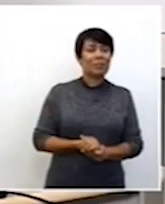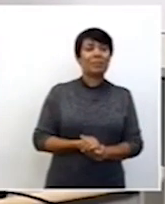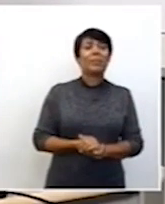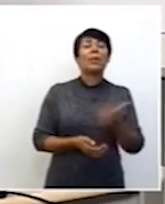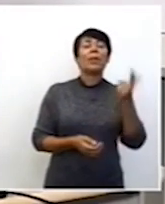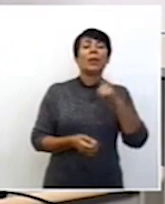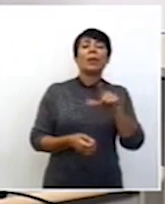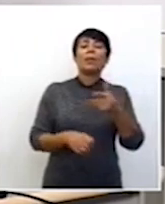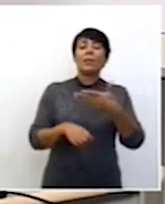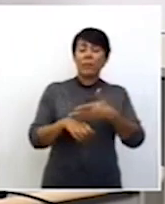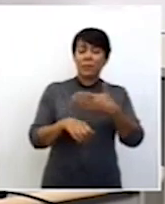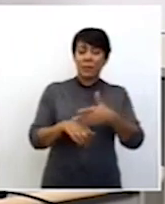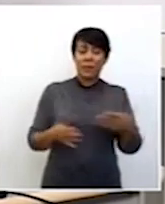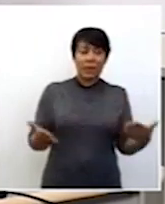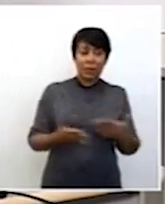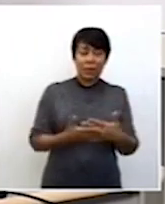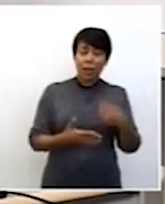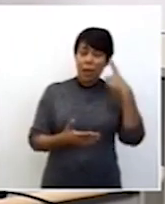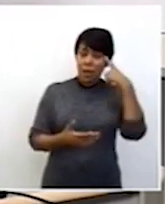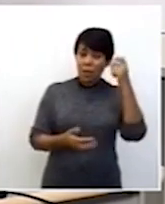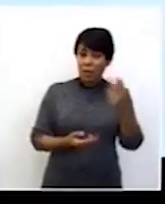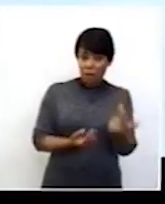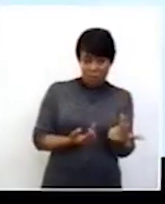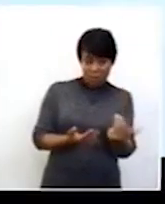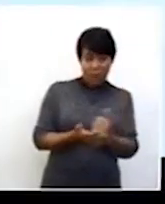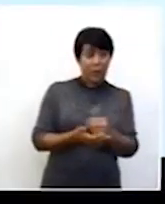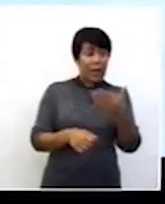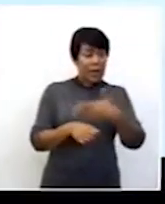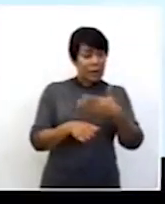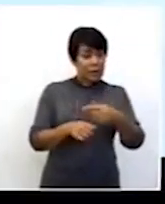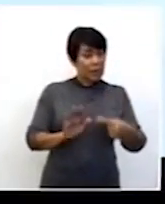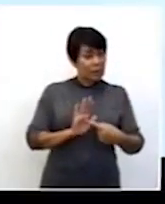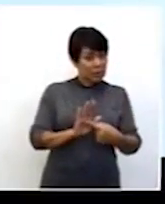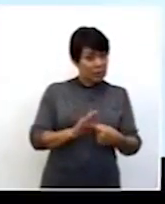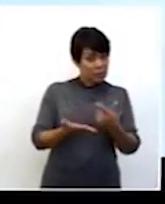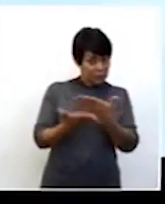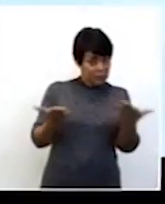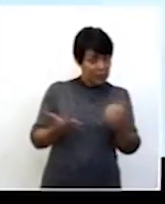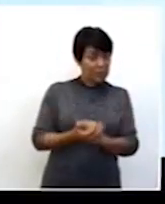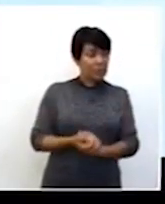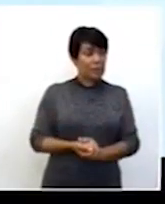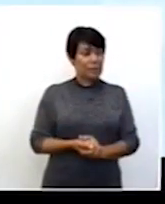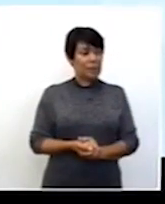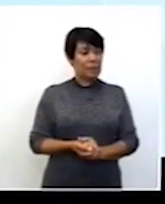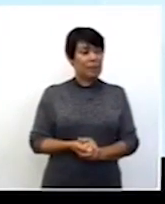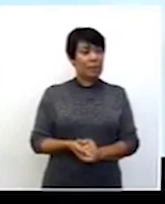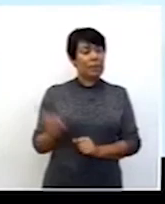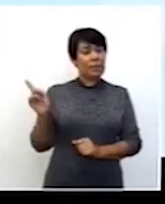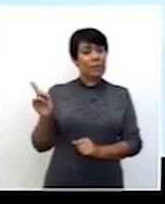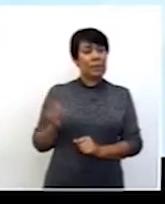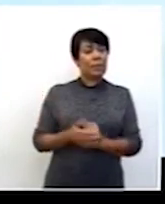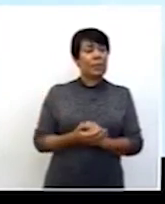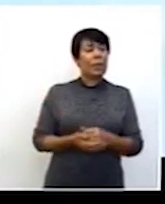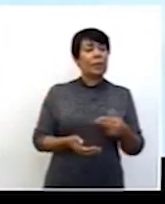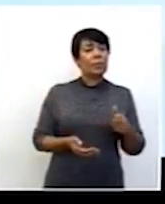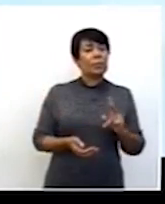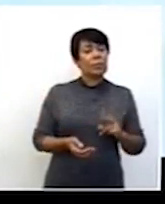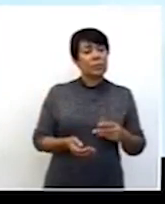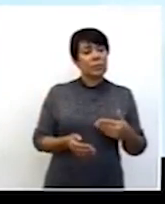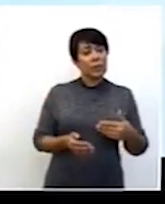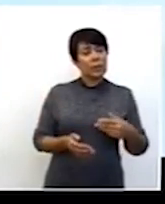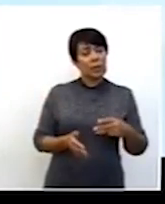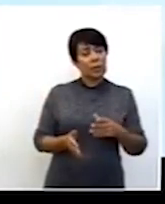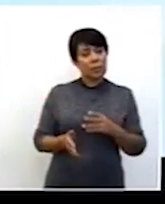mais uma atividade. Mesma ideia. Então, na atividade que vai aparecer aí para você, está assim, ó. Considere a sequência